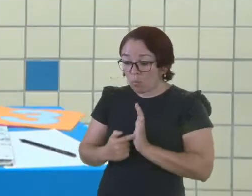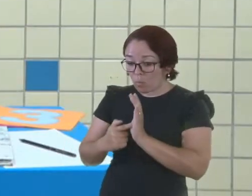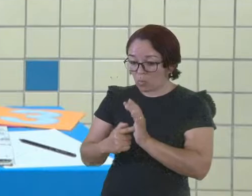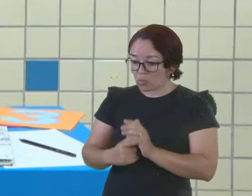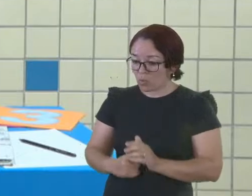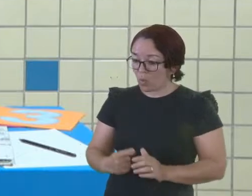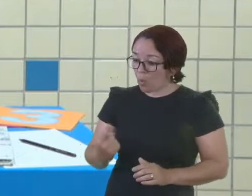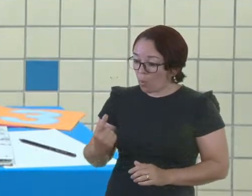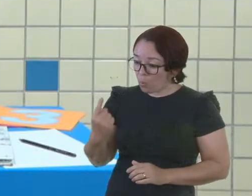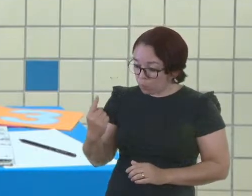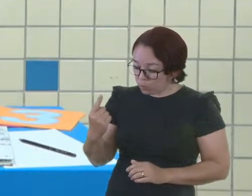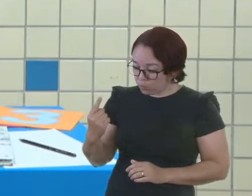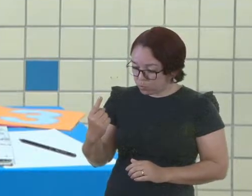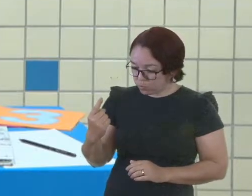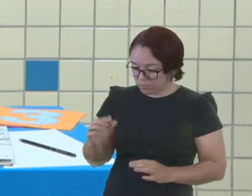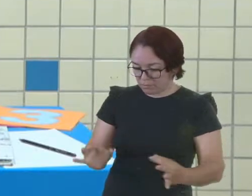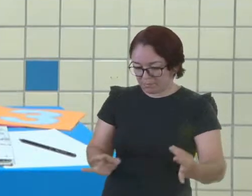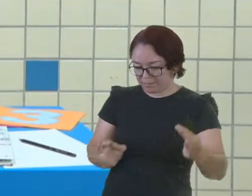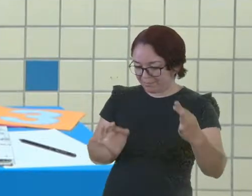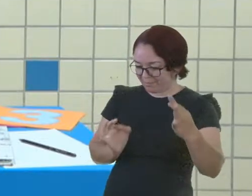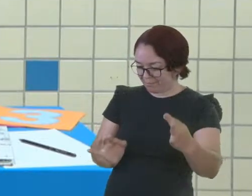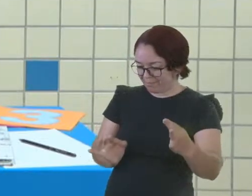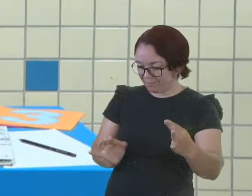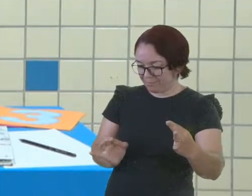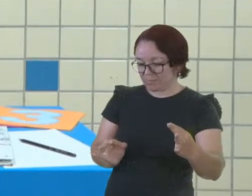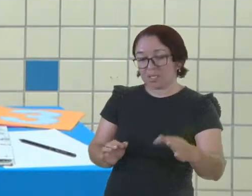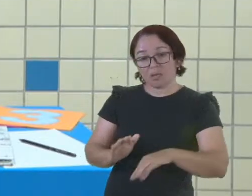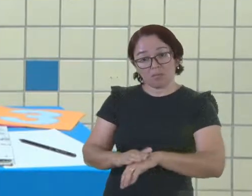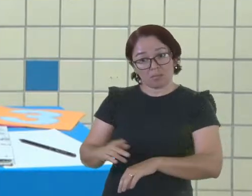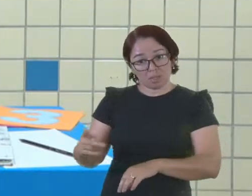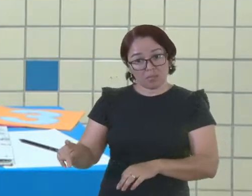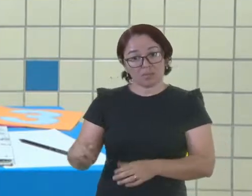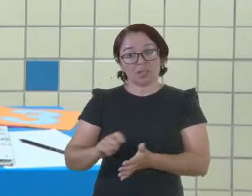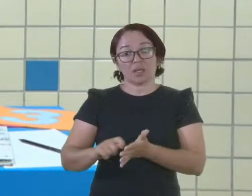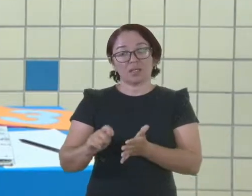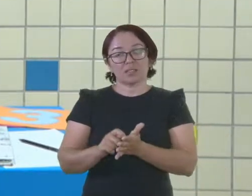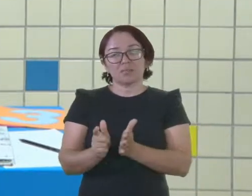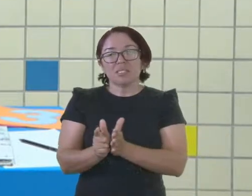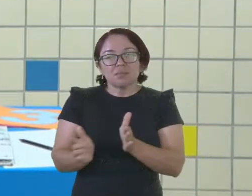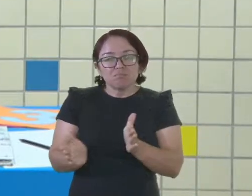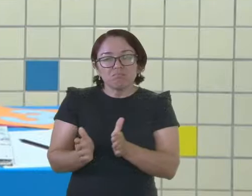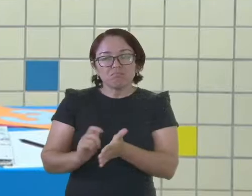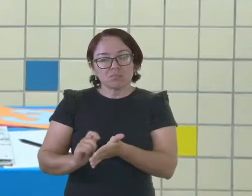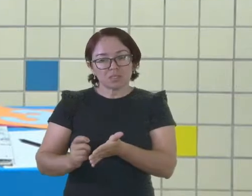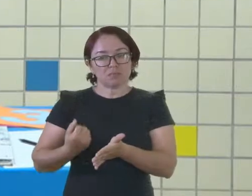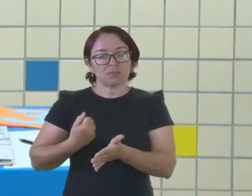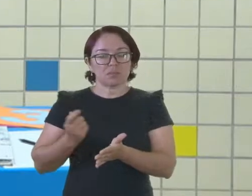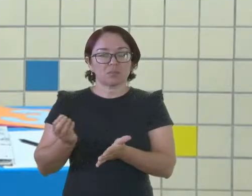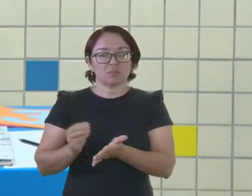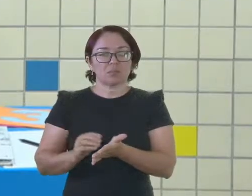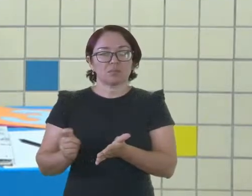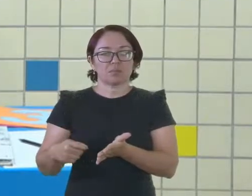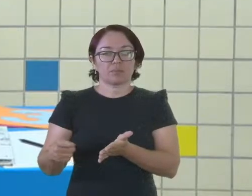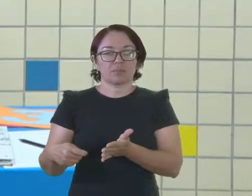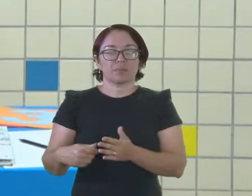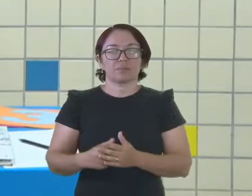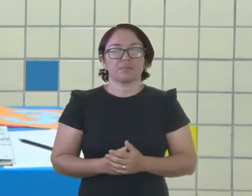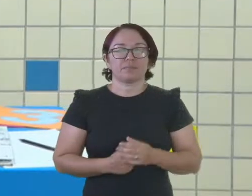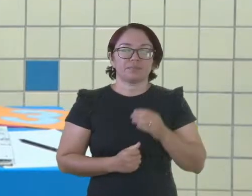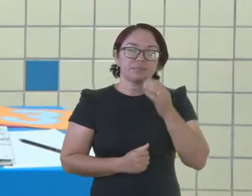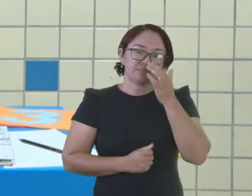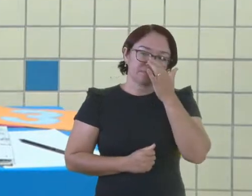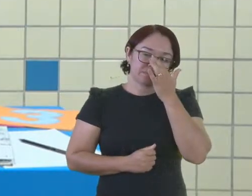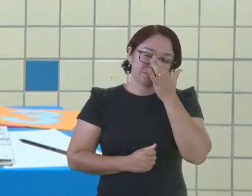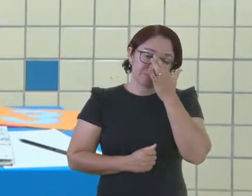criança. A criança pode escrever o próprio numeral em pedacinhos de papel, quadradinhos. E aí, toda vez que